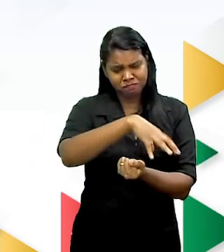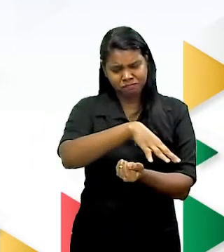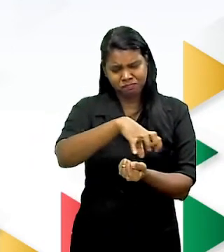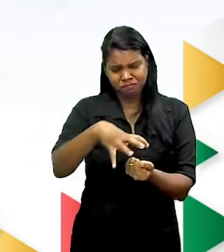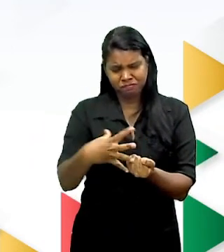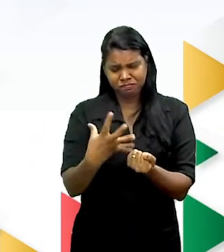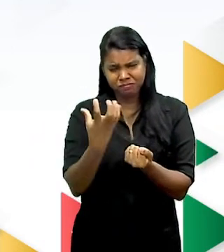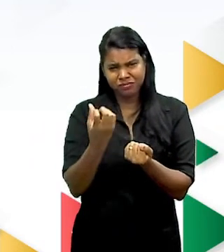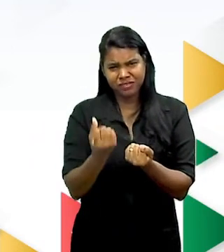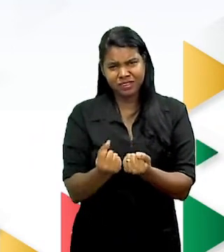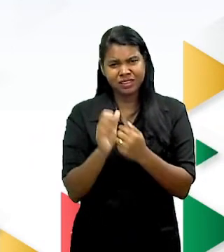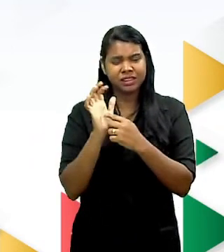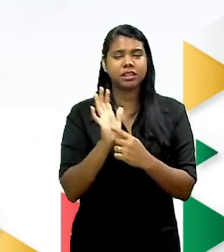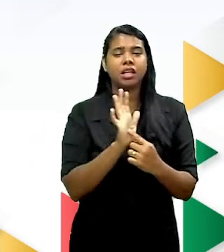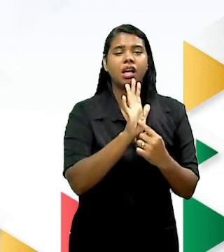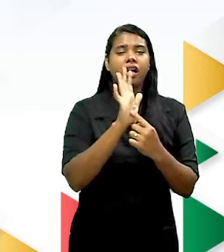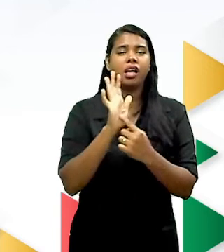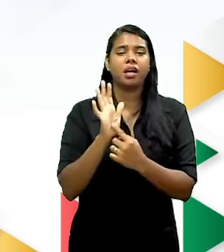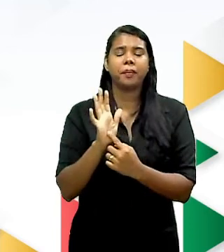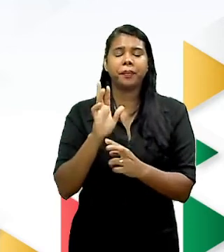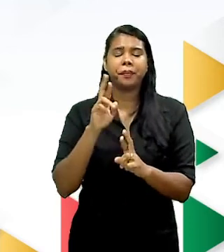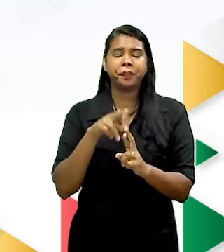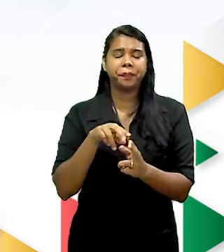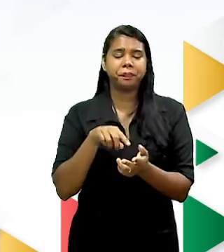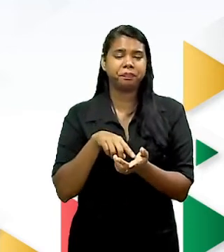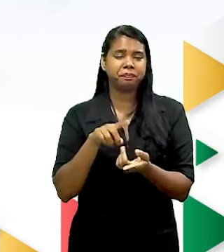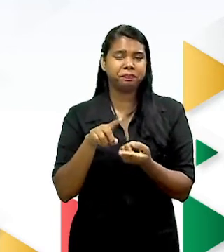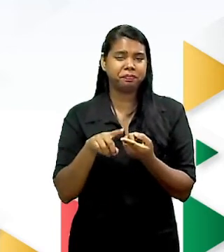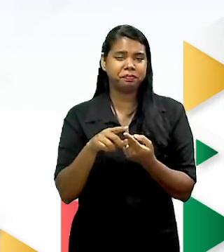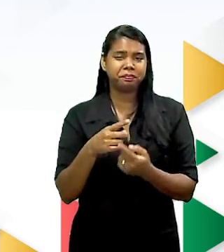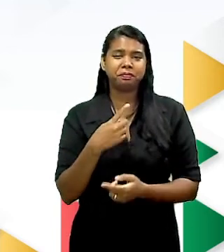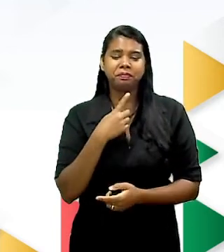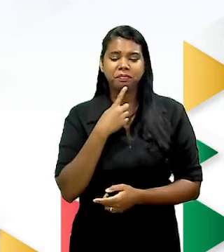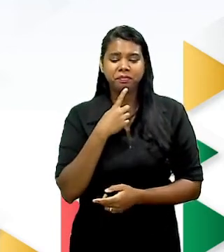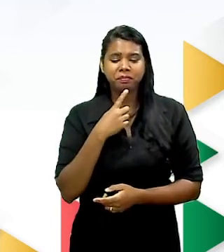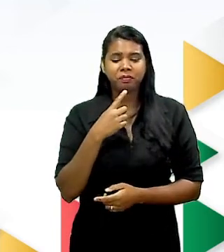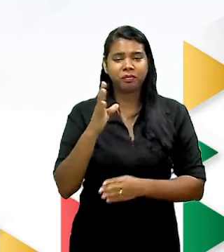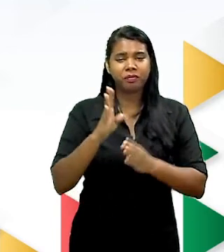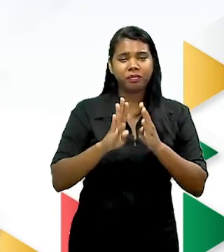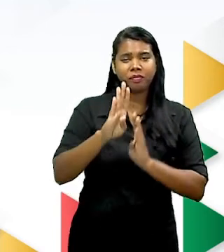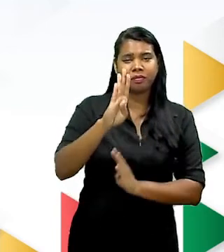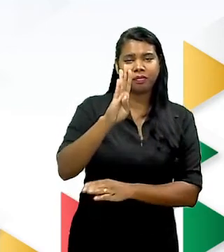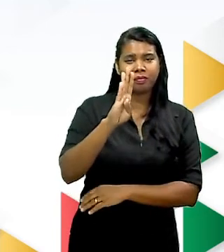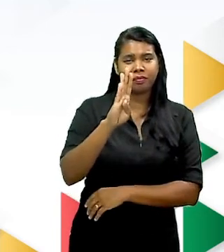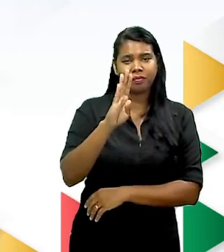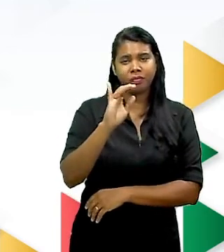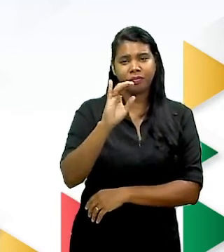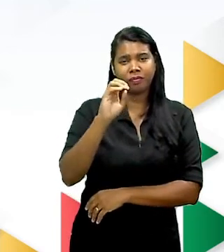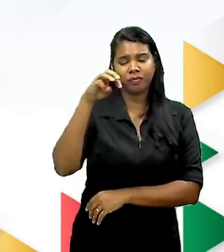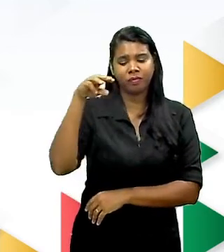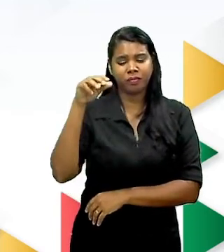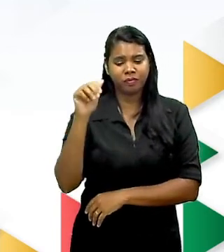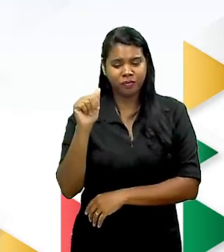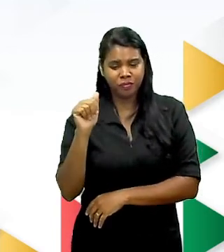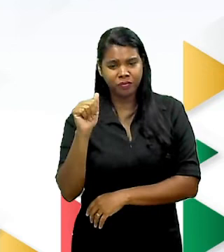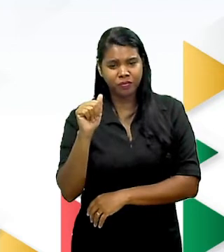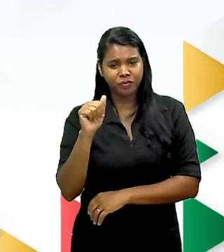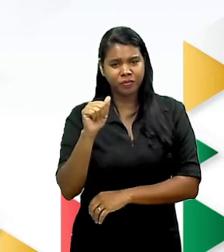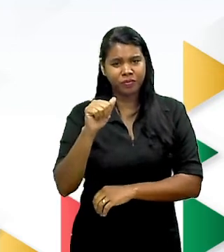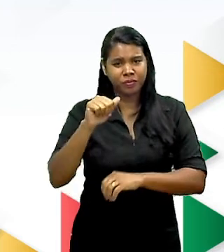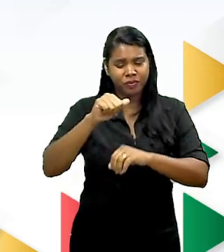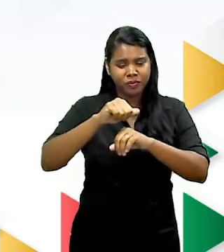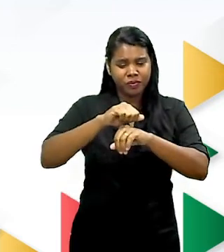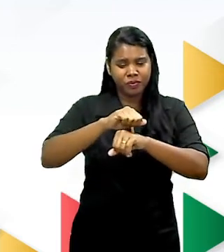secos, apresentando, por exemplo, aquilo que a gente chama de bioma. Então temos um bioma chamado de Caatinga, que é um